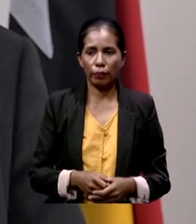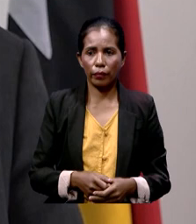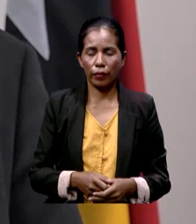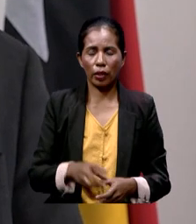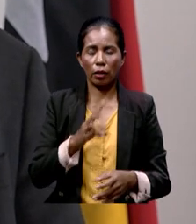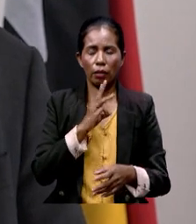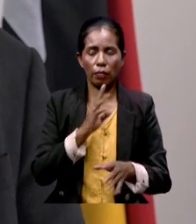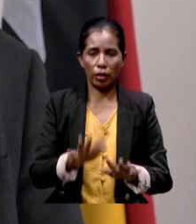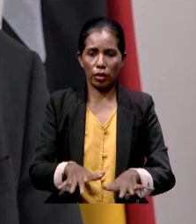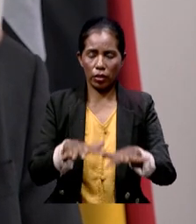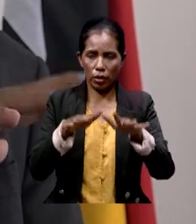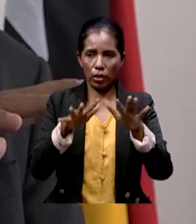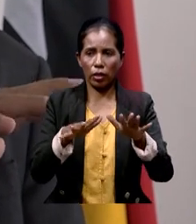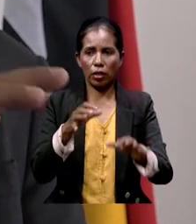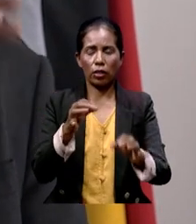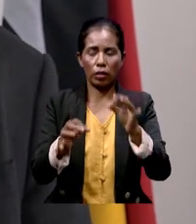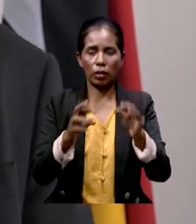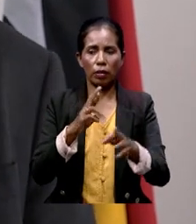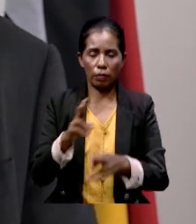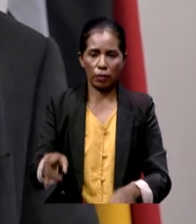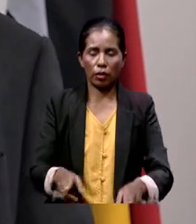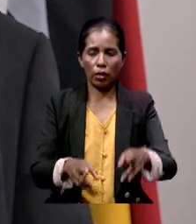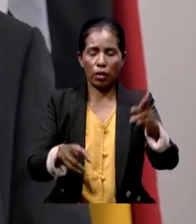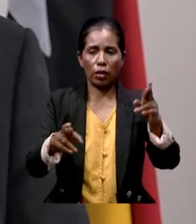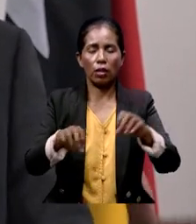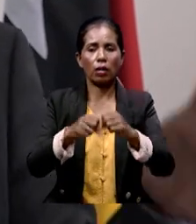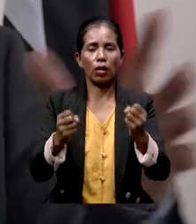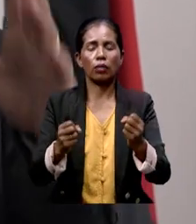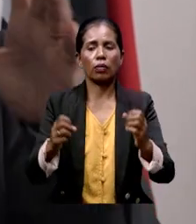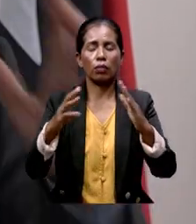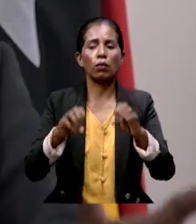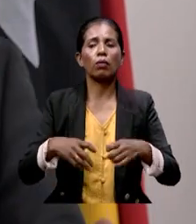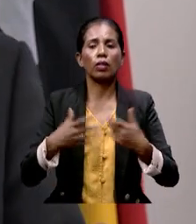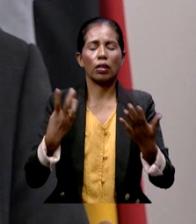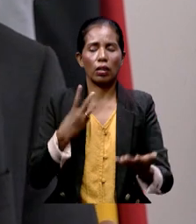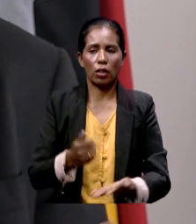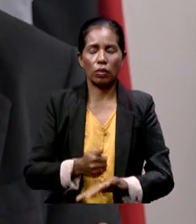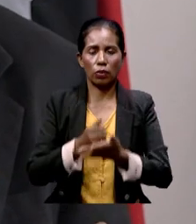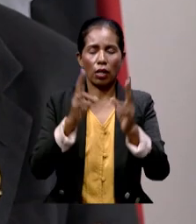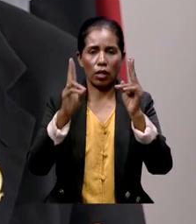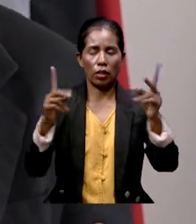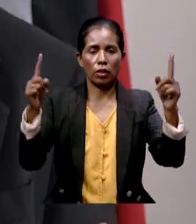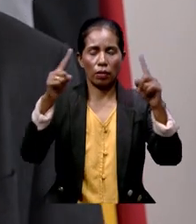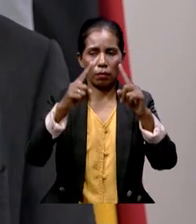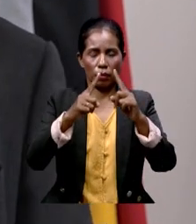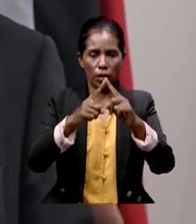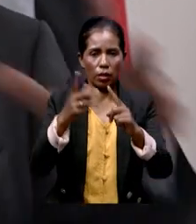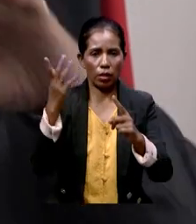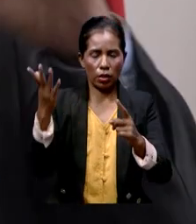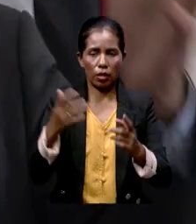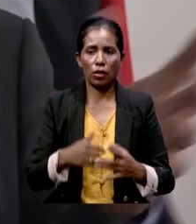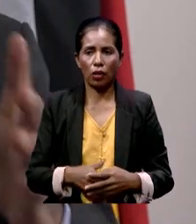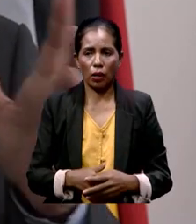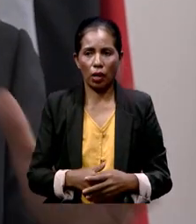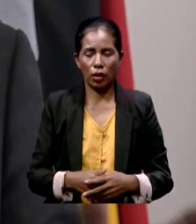inundação, quando mota estraga o manejo, o insecto responde lá em Bahia, áreas de,